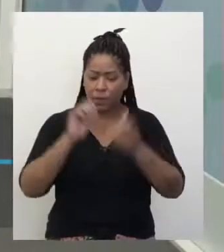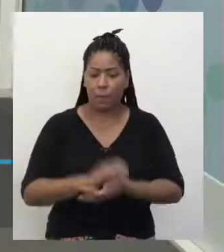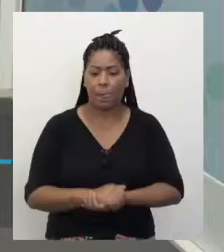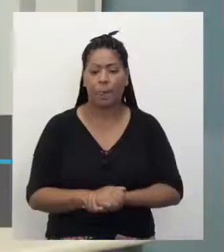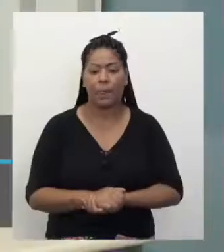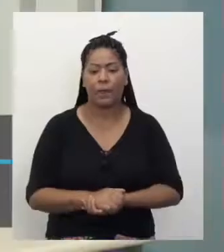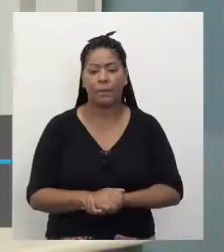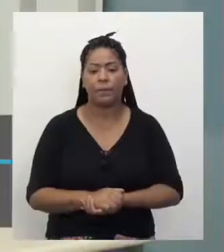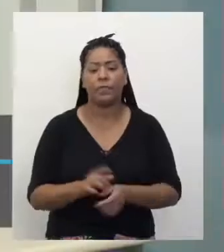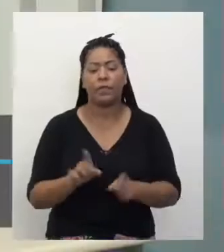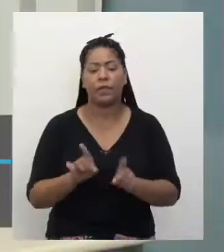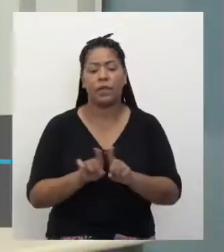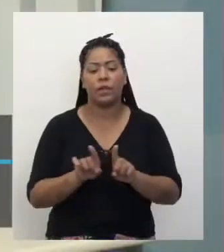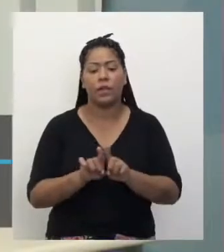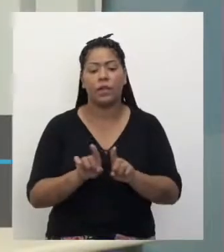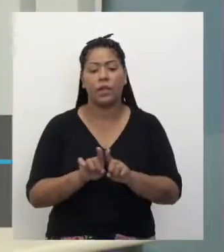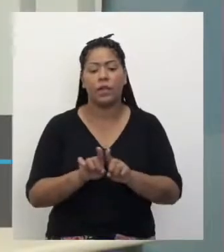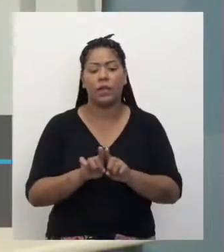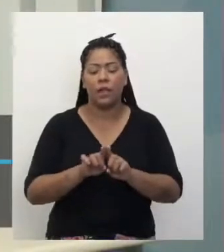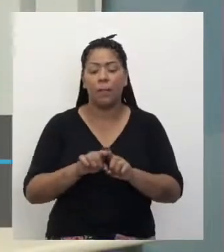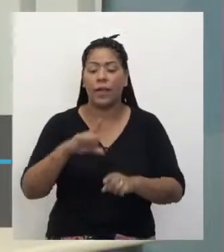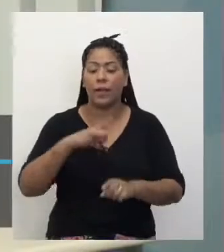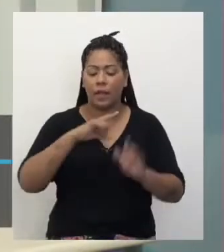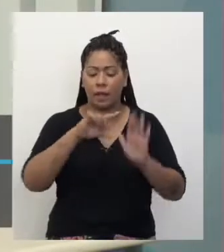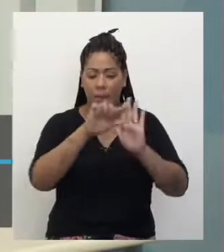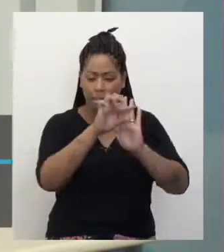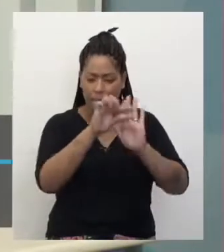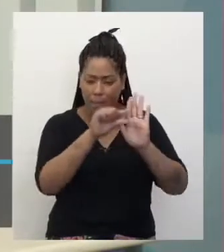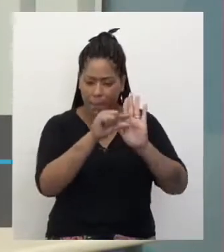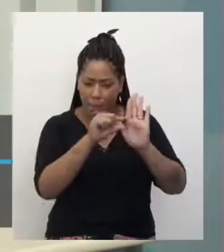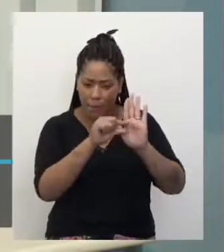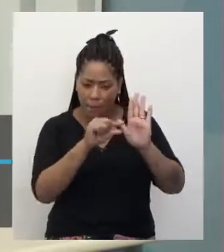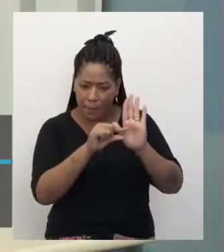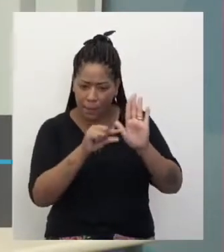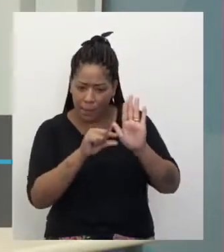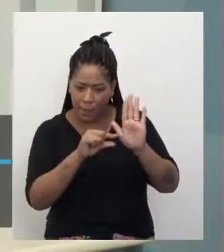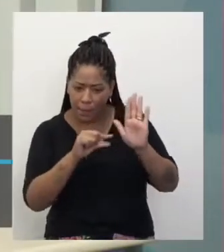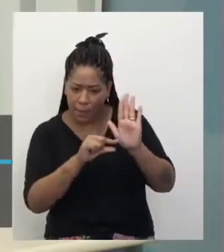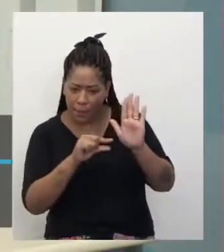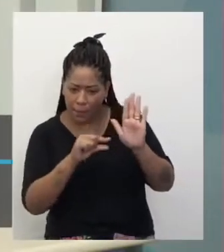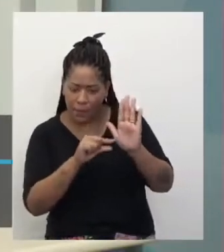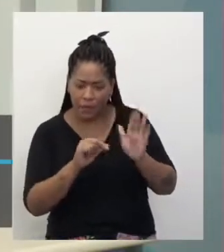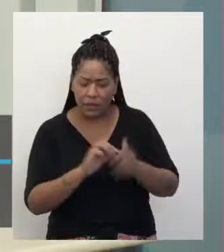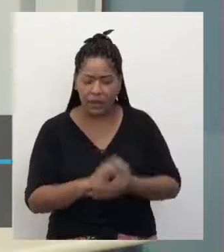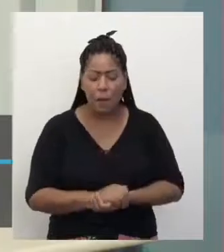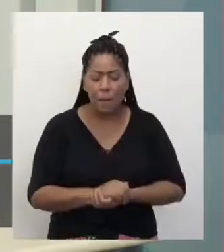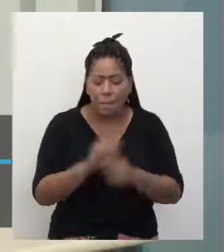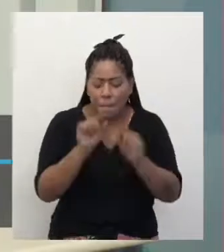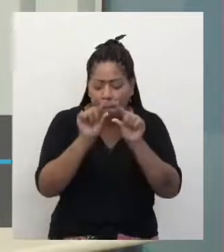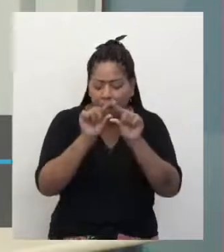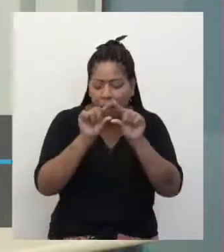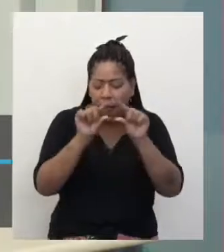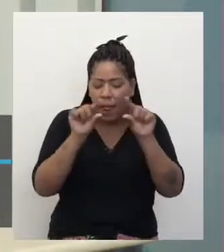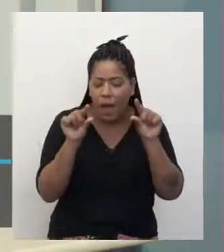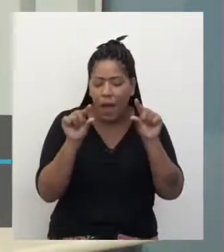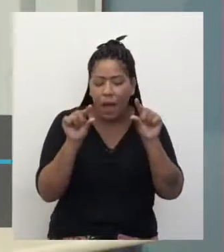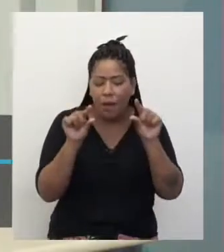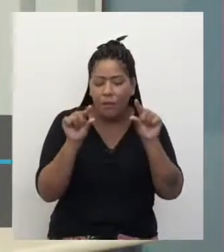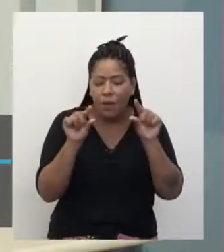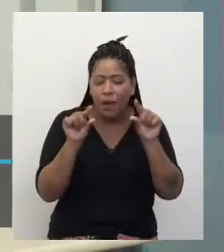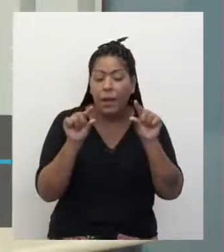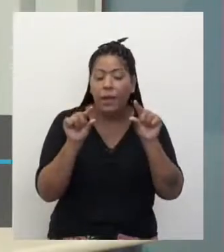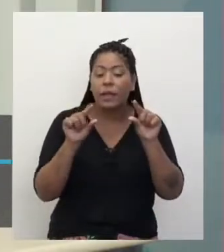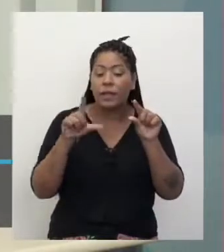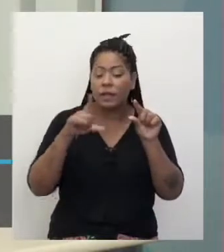ainda naquela parte algumas frases, orações, né? Um olá, que é uma palavra, uma simples palavra, mas que ela já tem sentido de